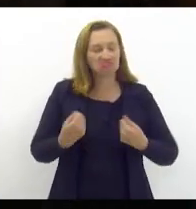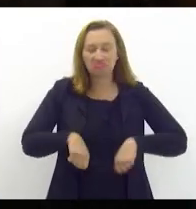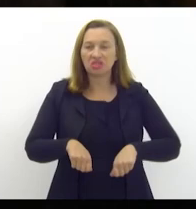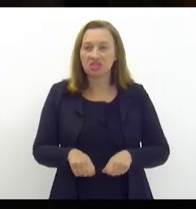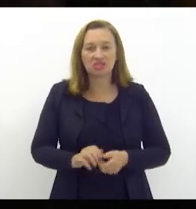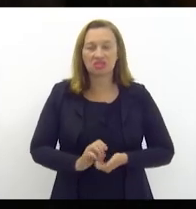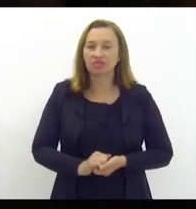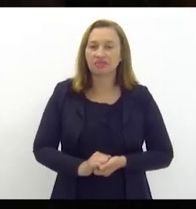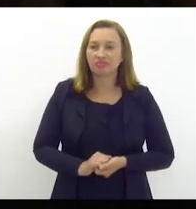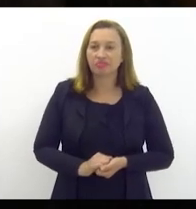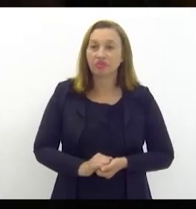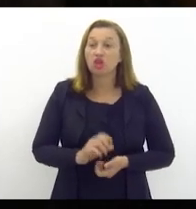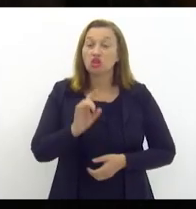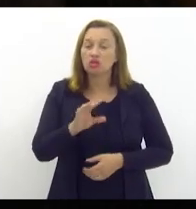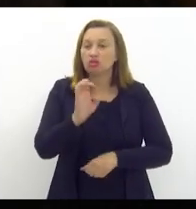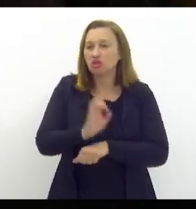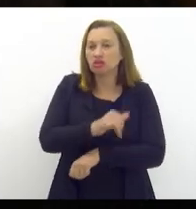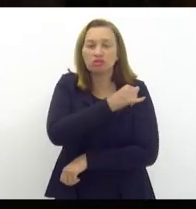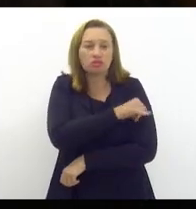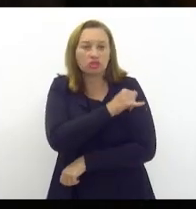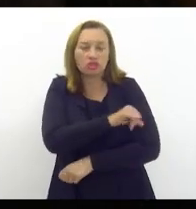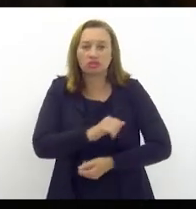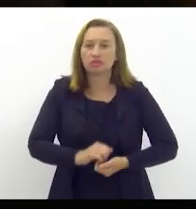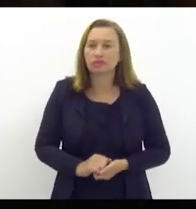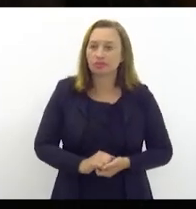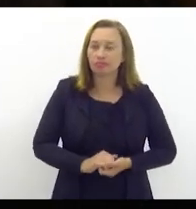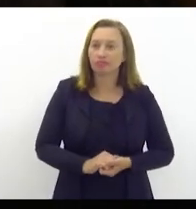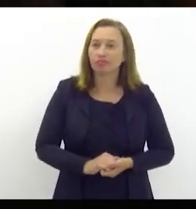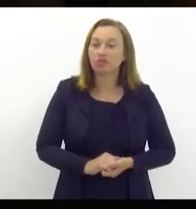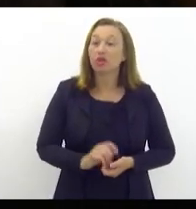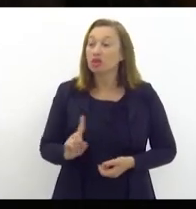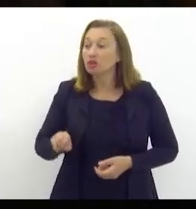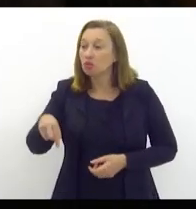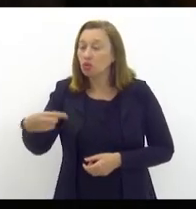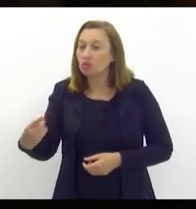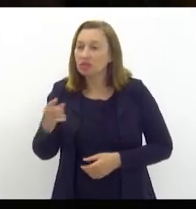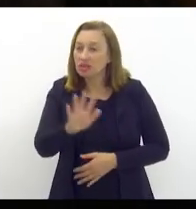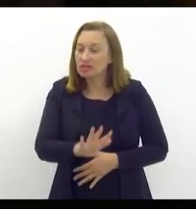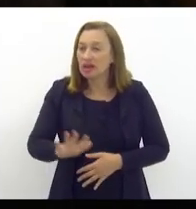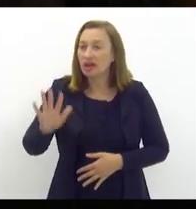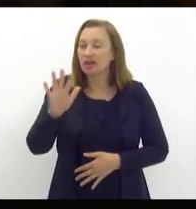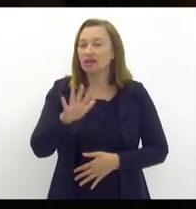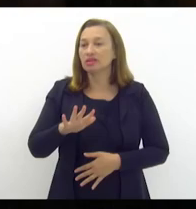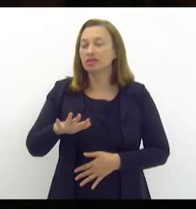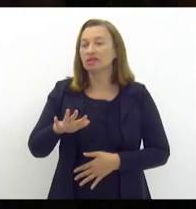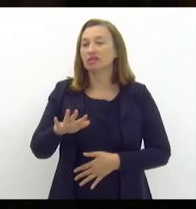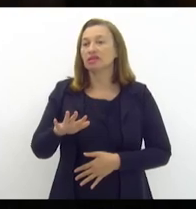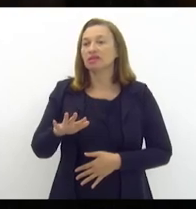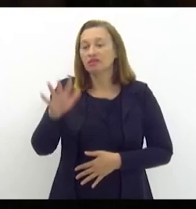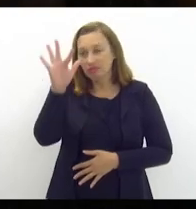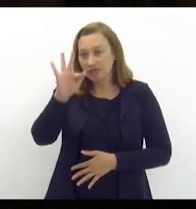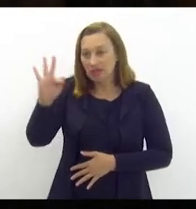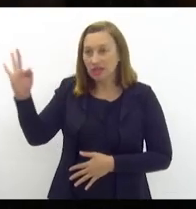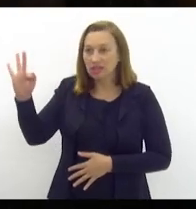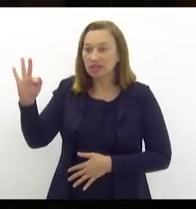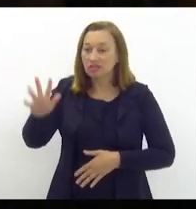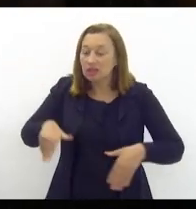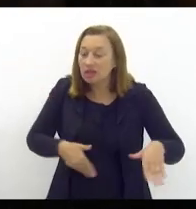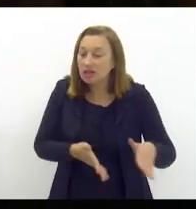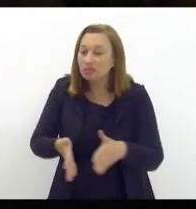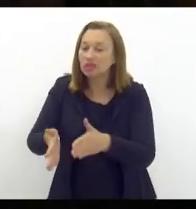pública, não só no Estado do Rio de Janeiro, mas como em outras unidades federativas, caminha